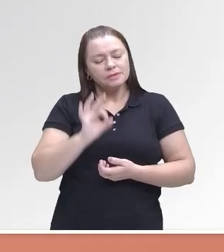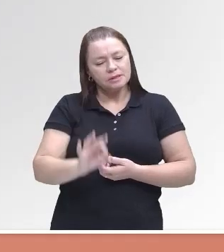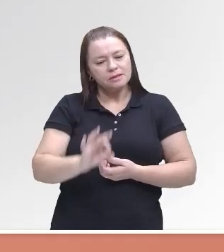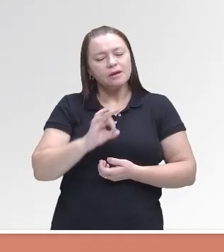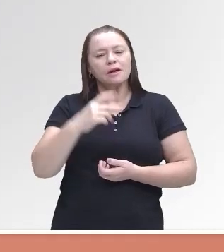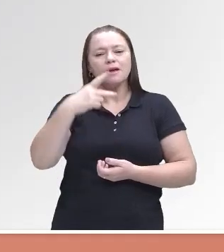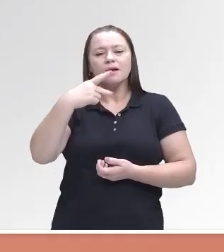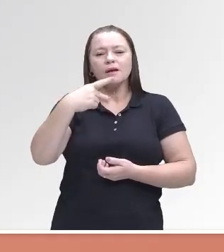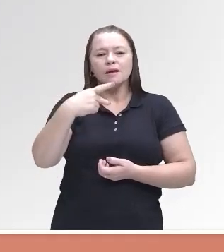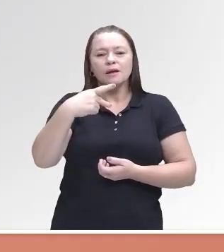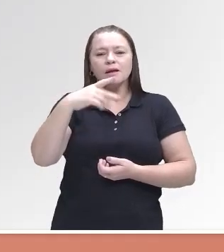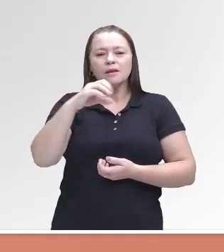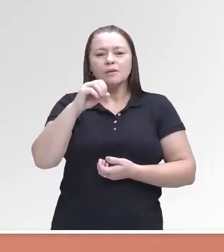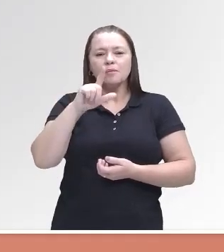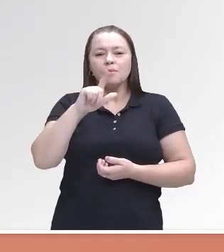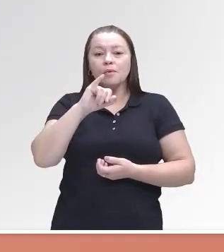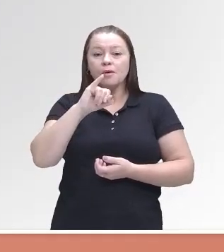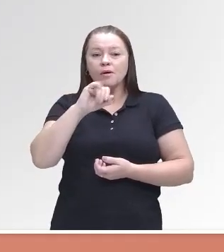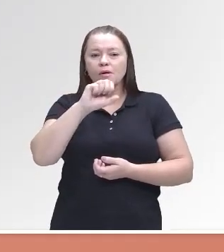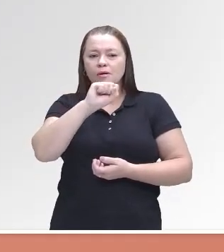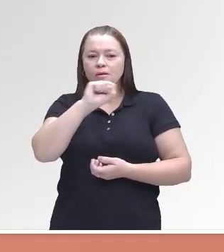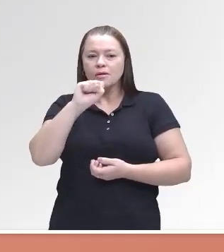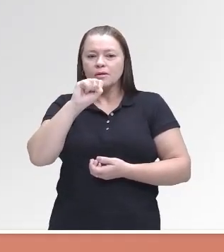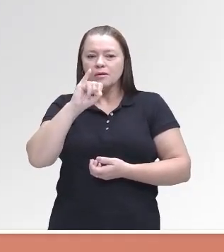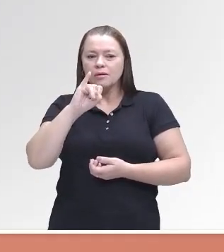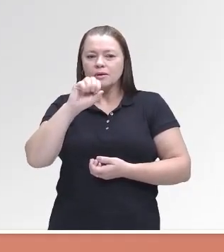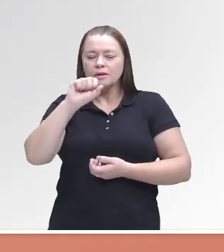mesmo, polissílaba.